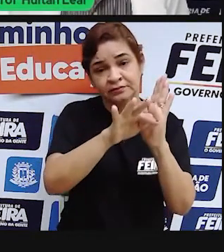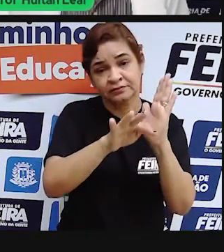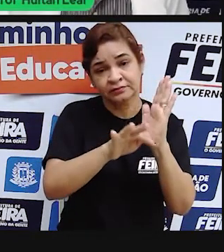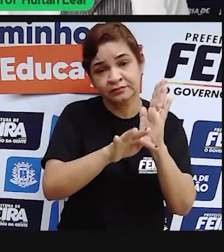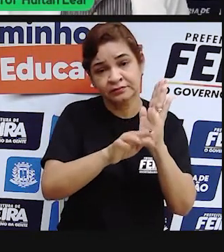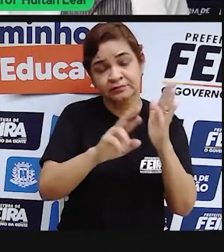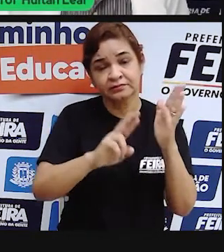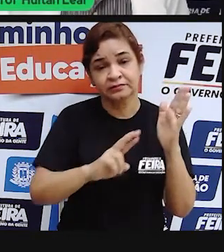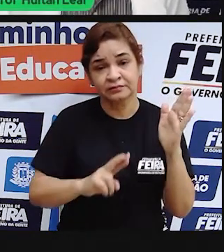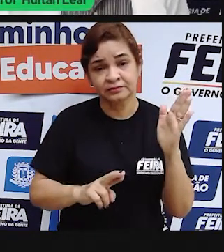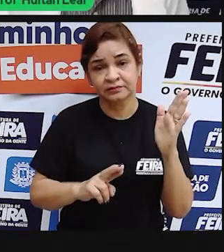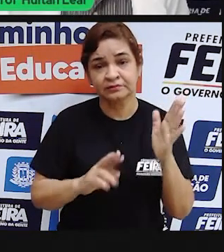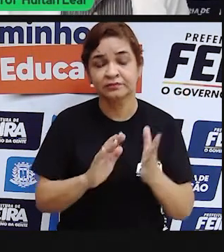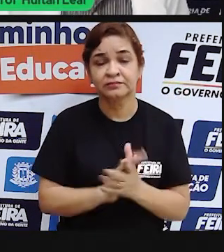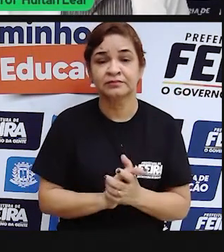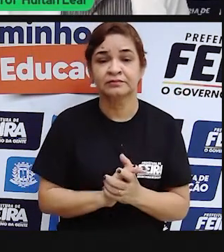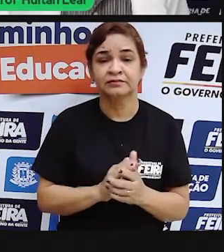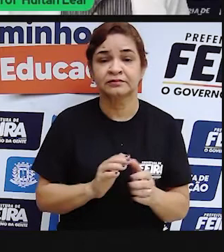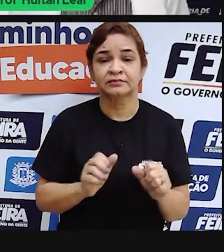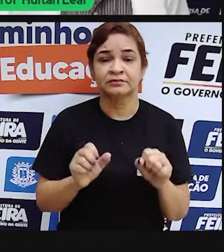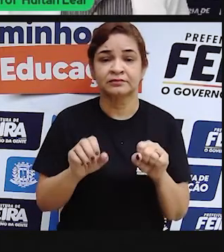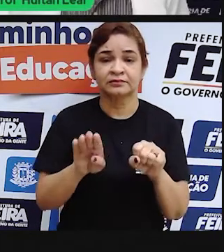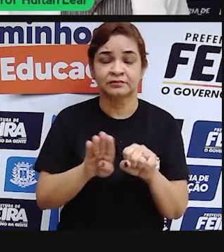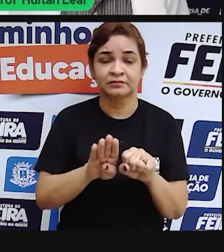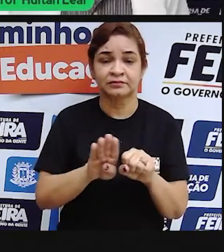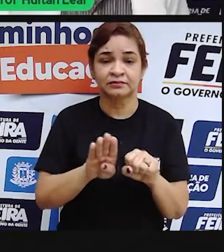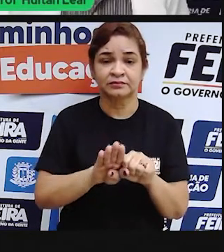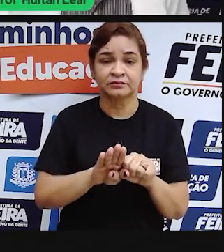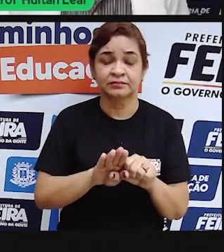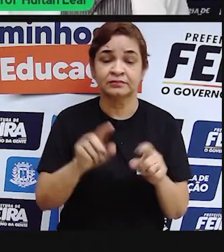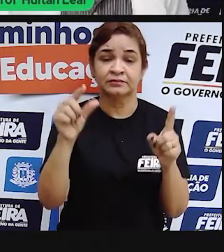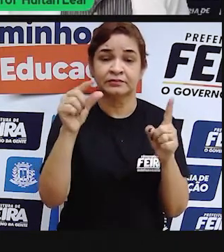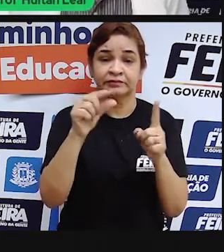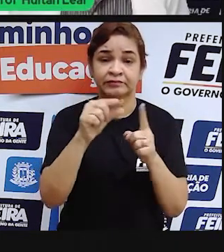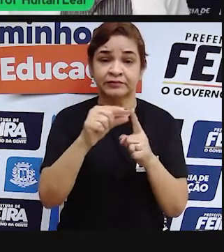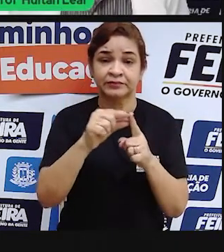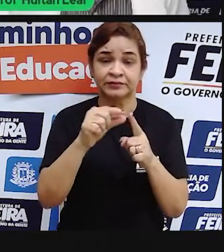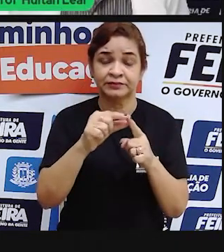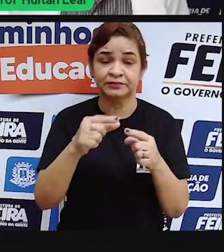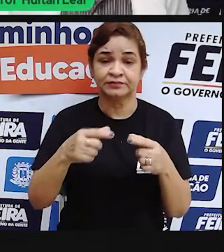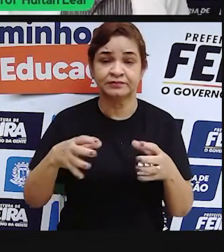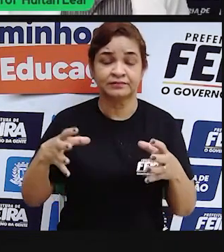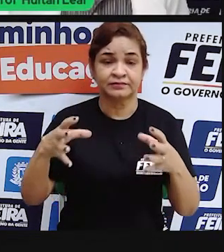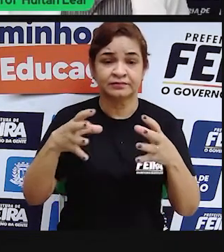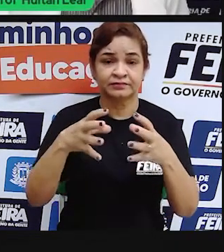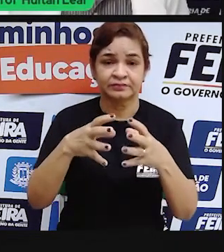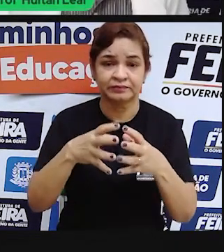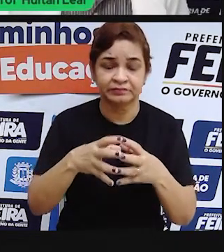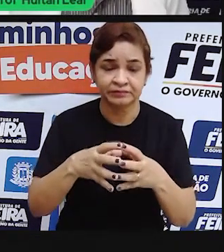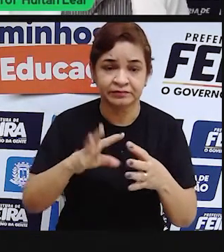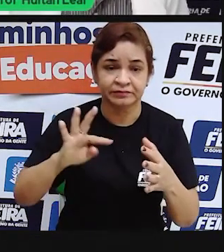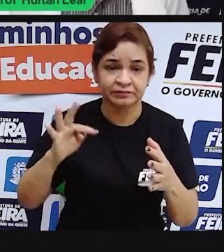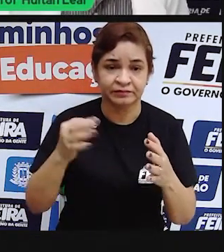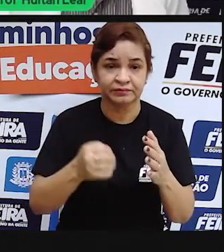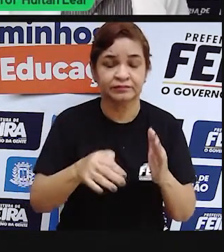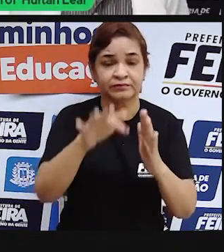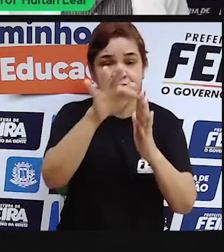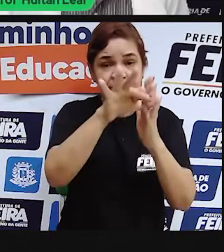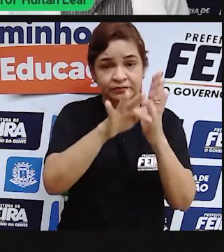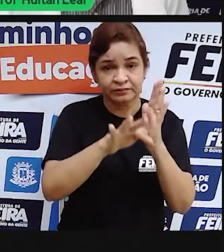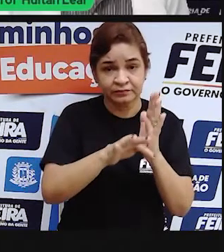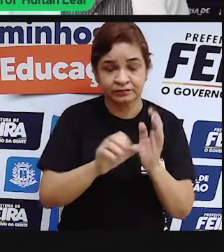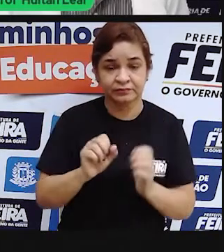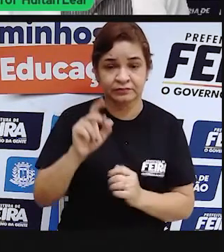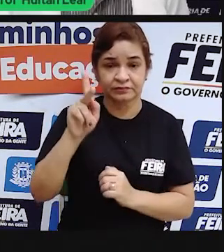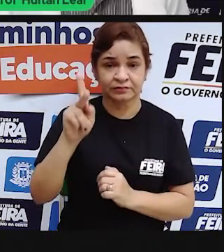gramaticais chamados substantivo, que é um tipo de palavra que compõe todo tipo de texto.